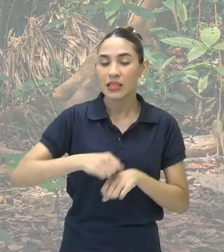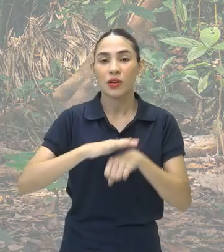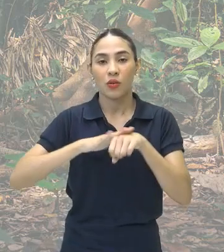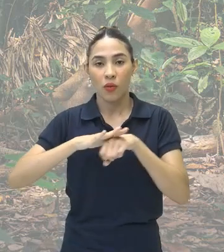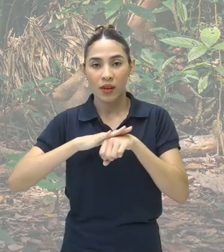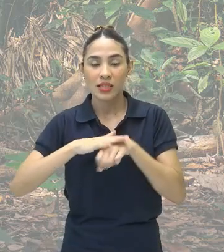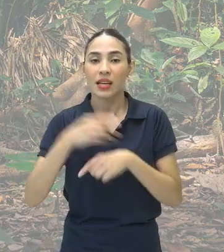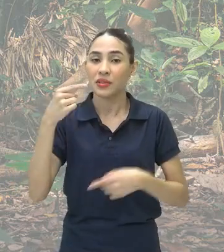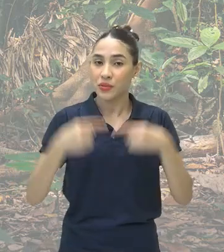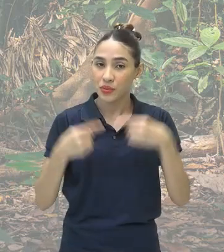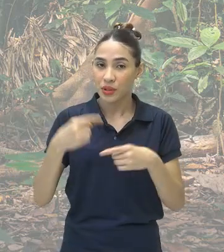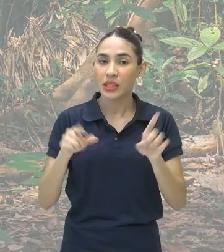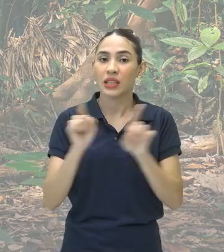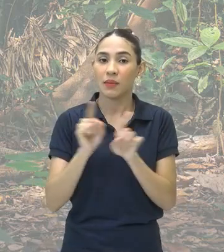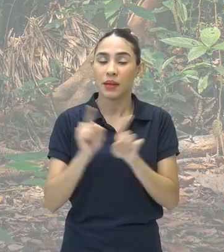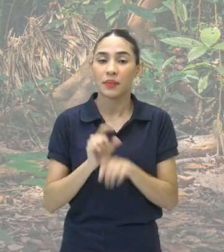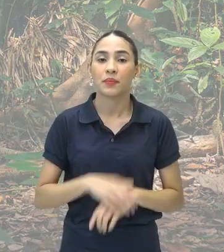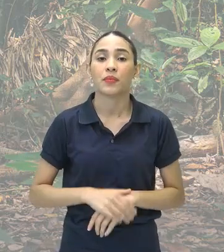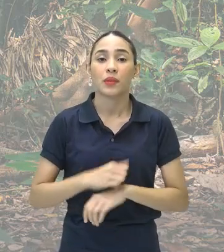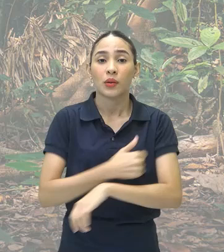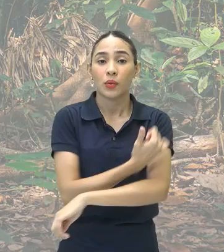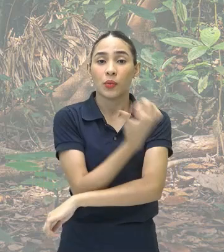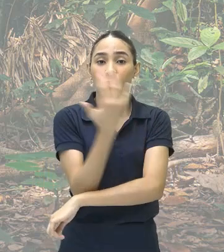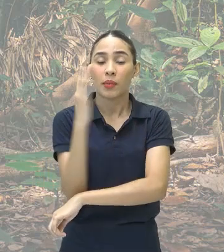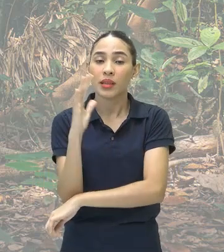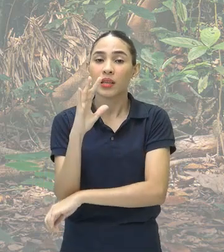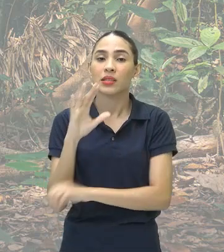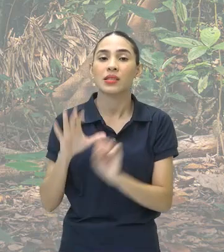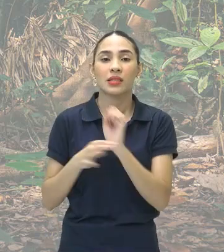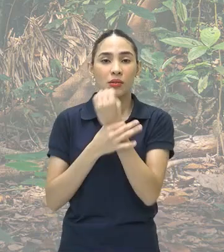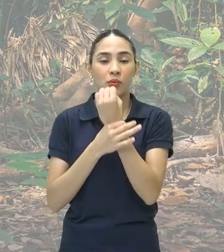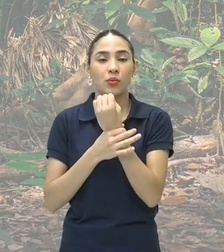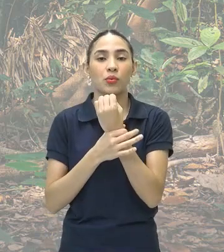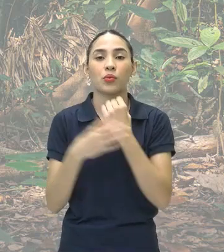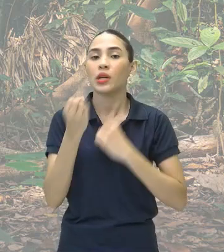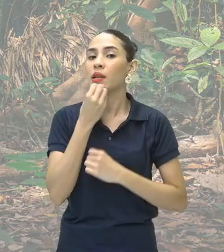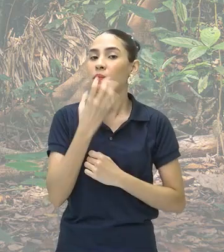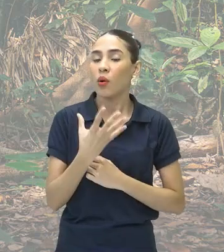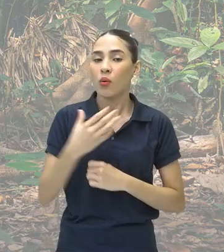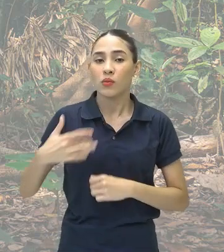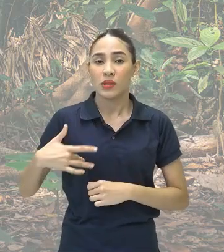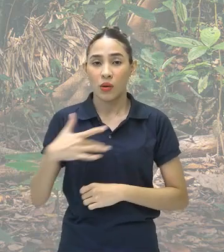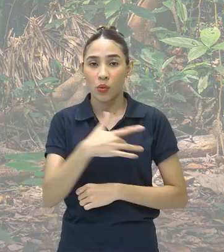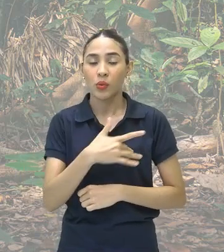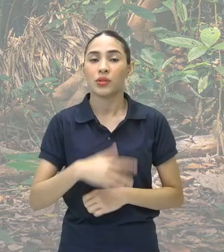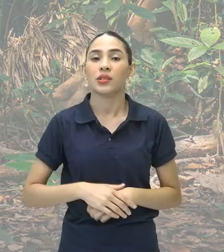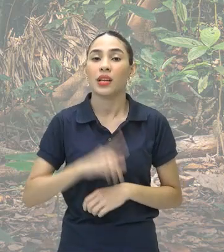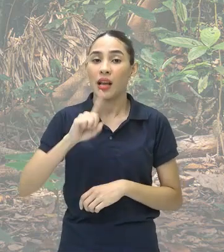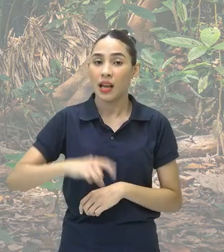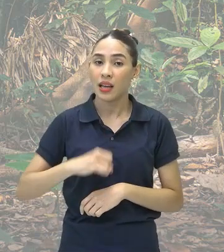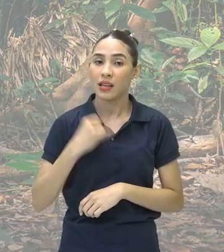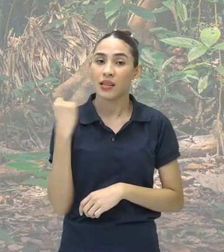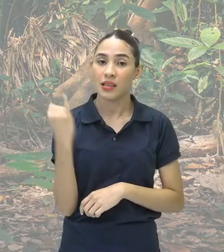conversar e discutir isso daí. O meio ambiente saudável, ele é